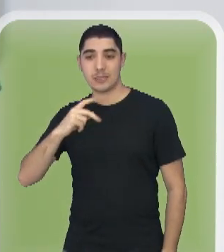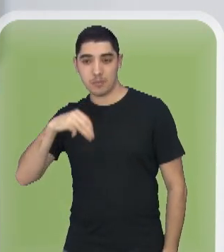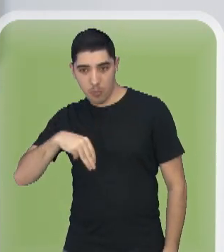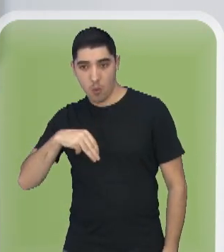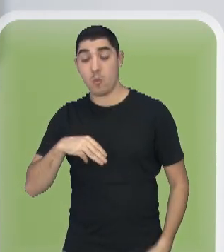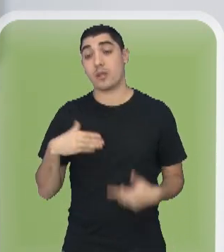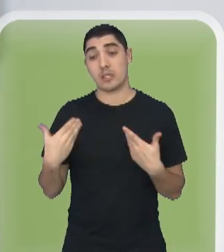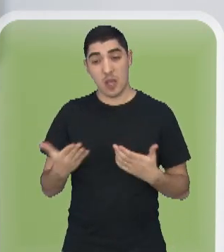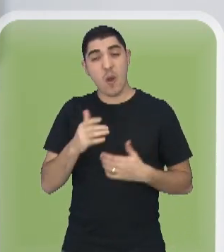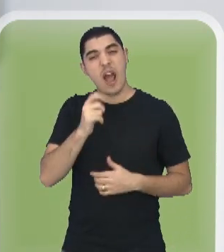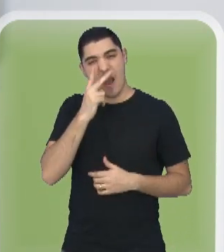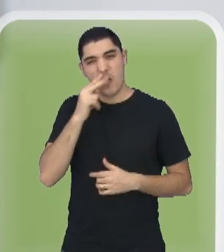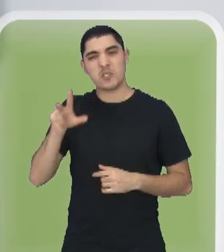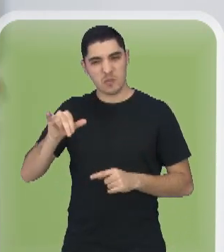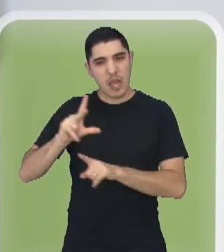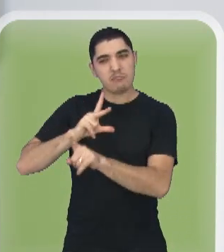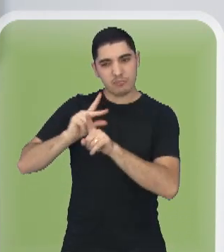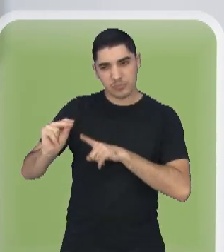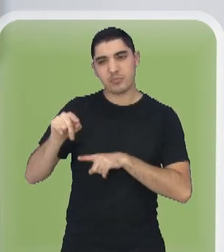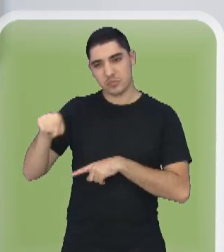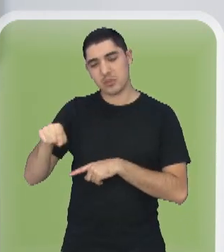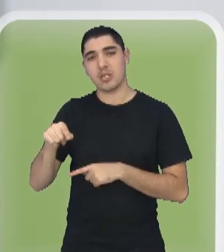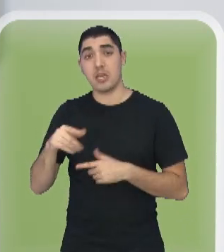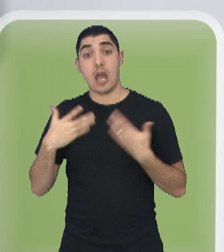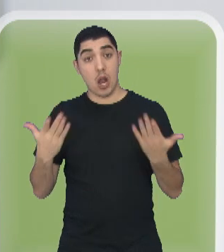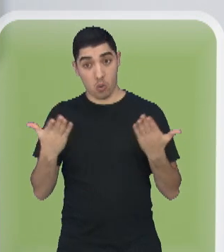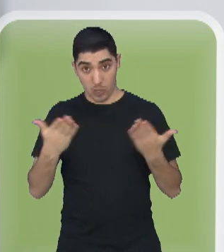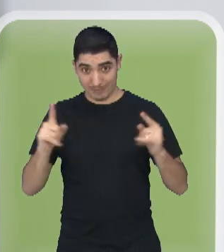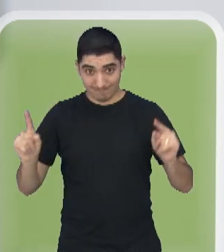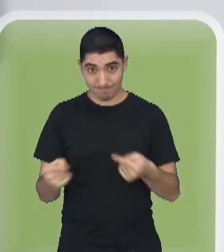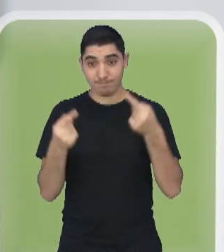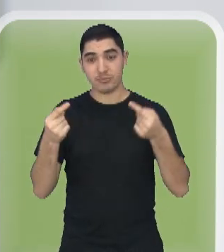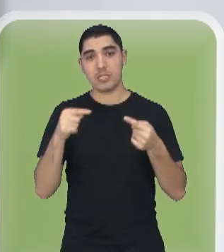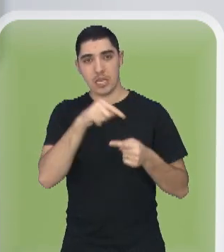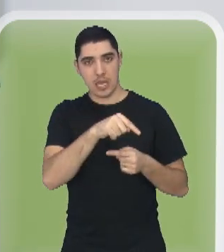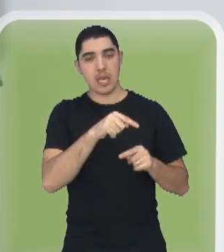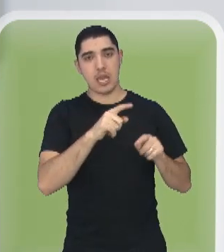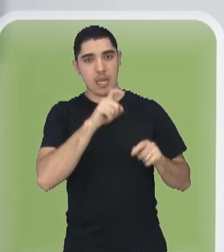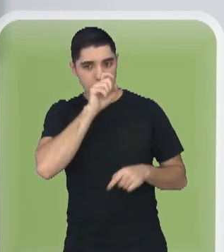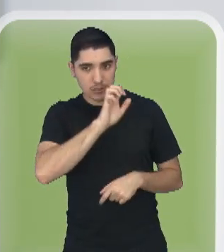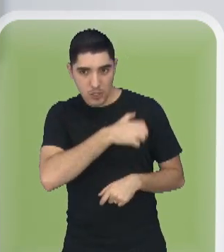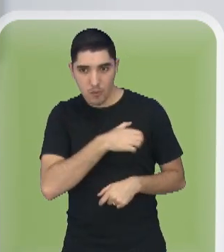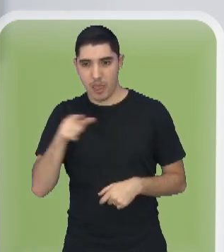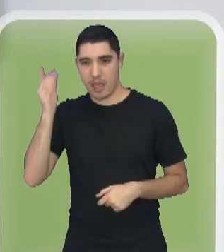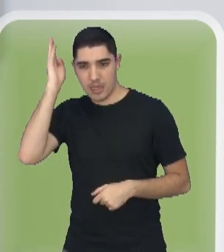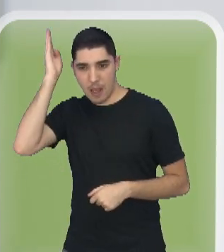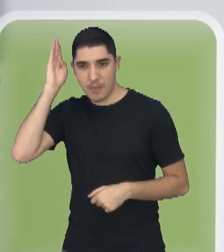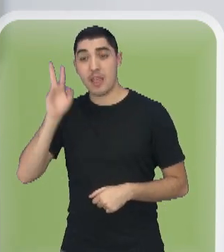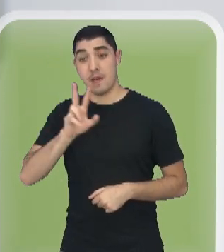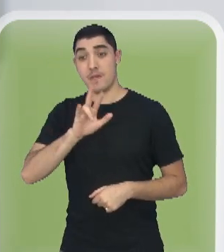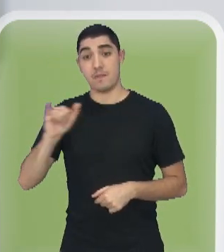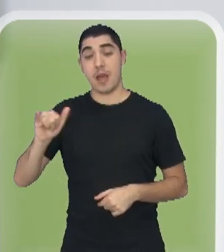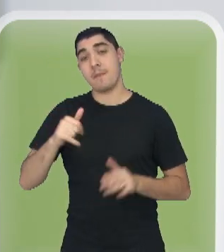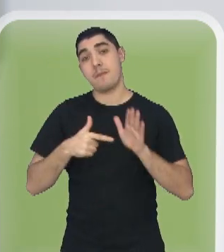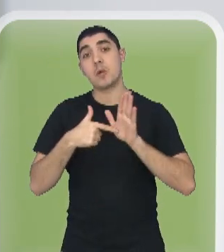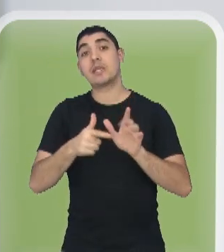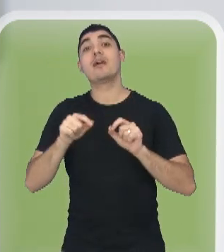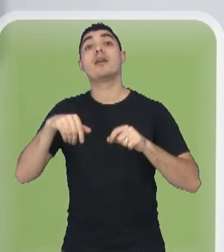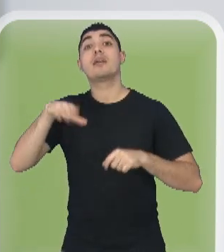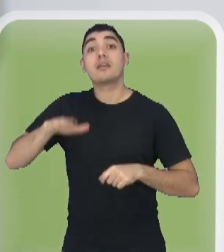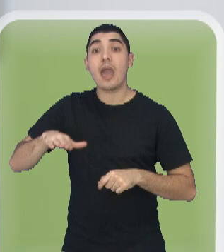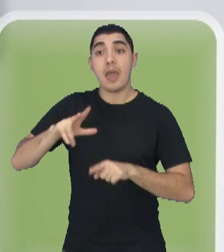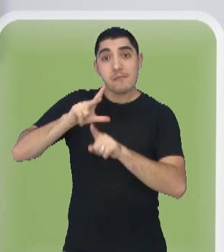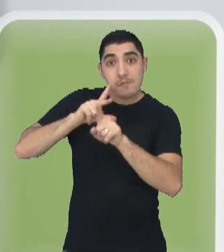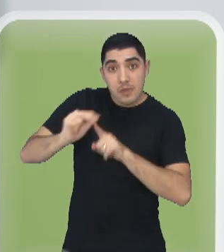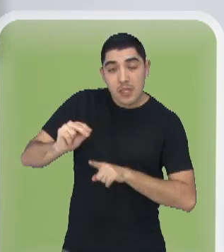Então, esse jogo entre Taubaté e São José, além de já ter esse chamariz do clássico, vai definir aí quem vencer, vai